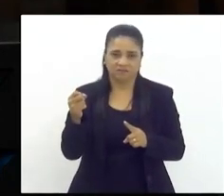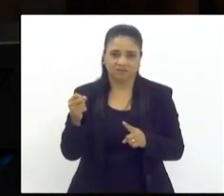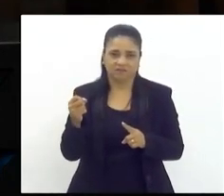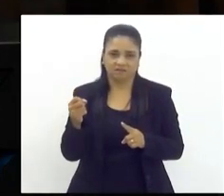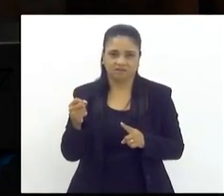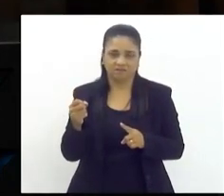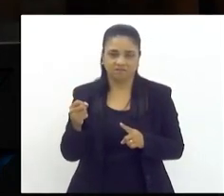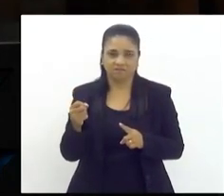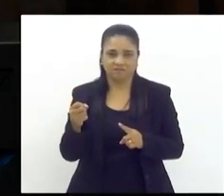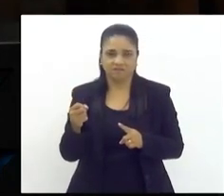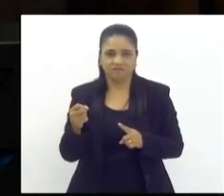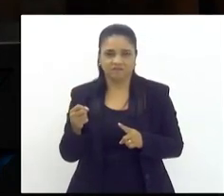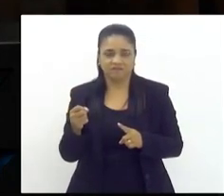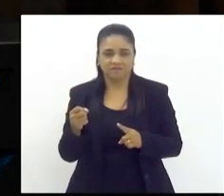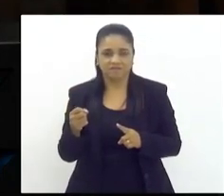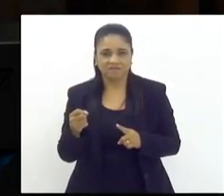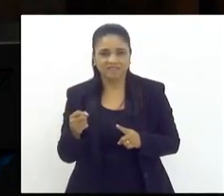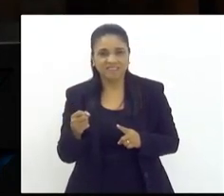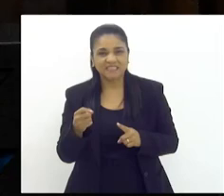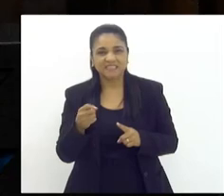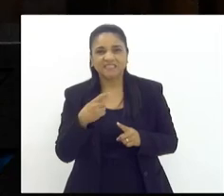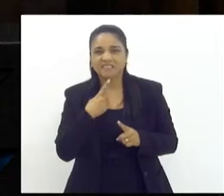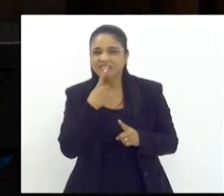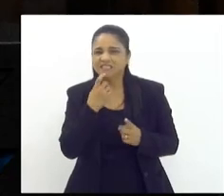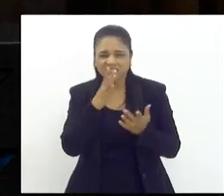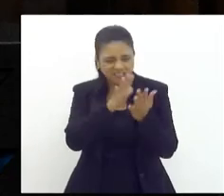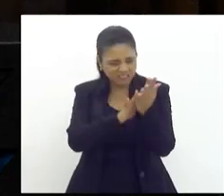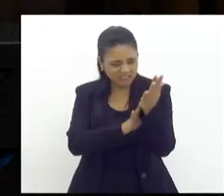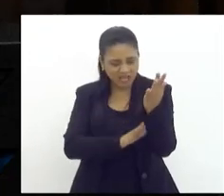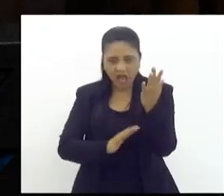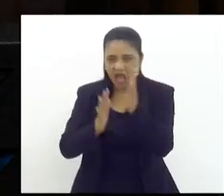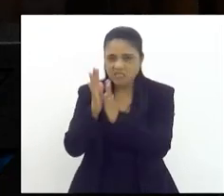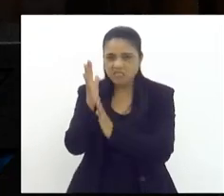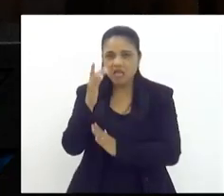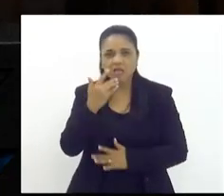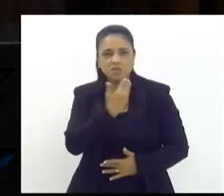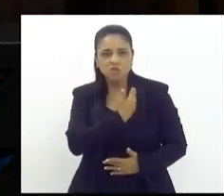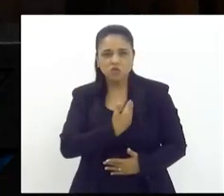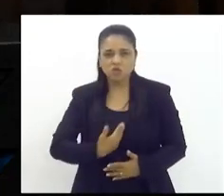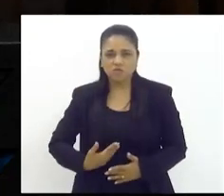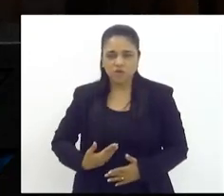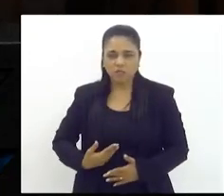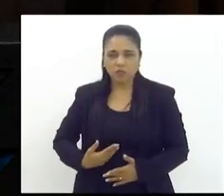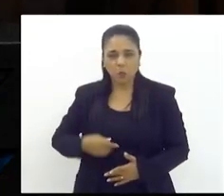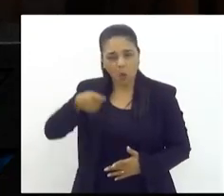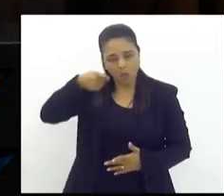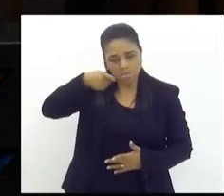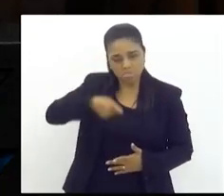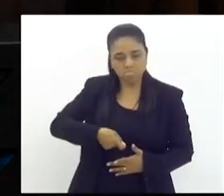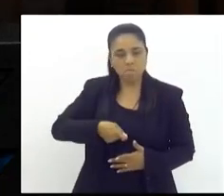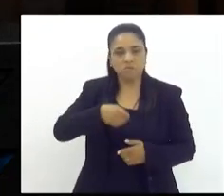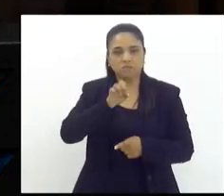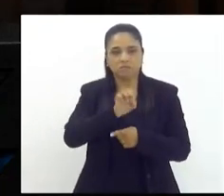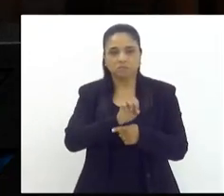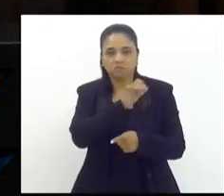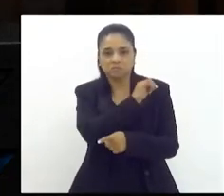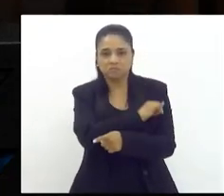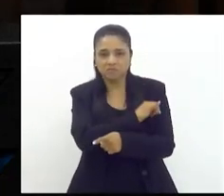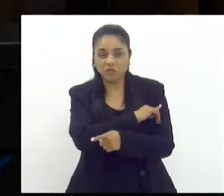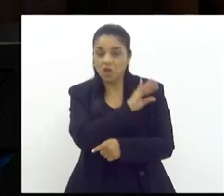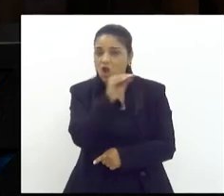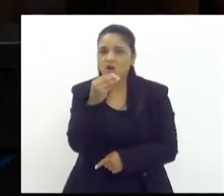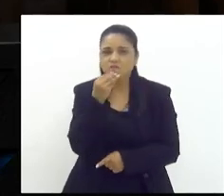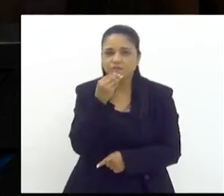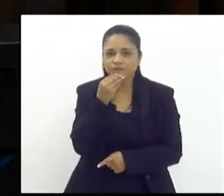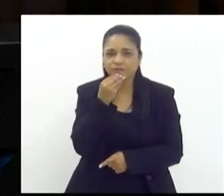nessa lógica sanguinária que o governador impõe no estado do Rio de Janeiro é óbvio